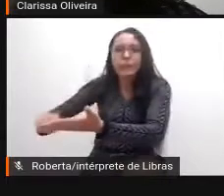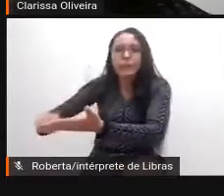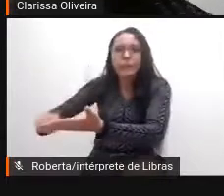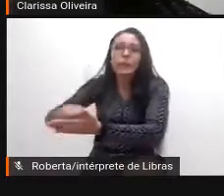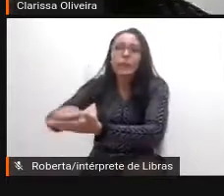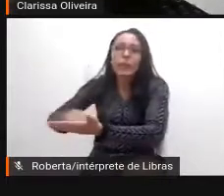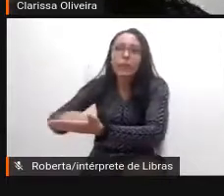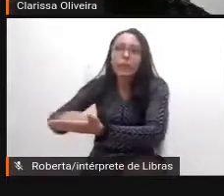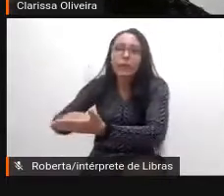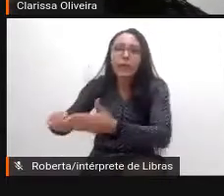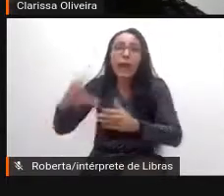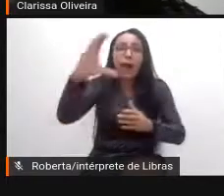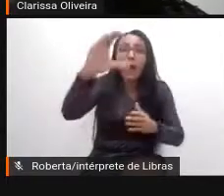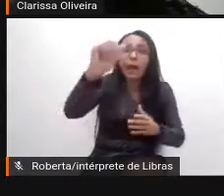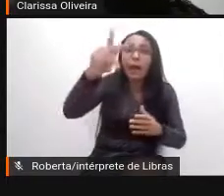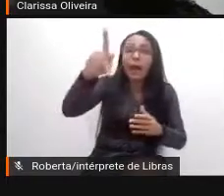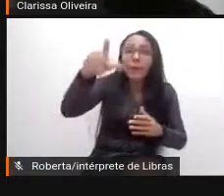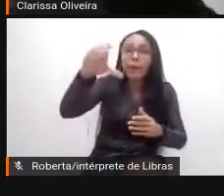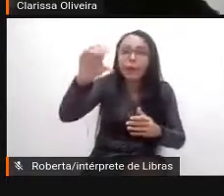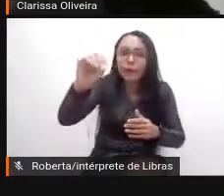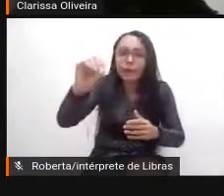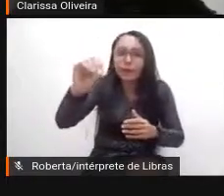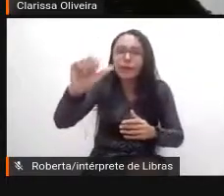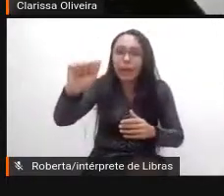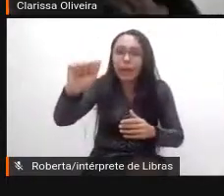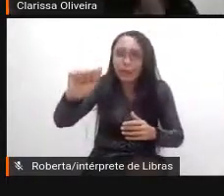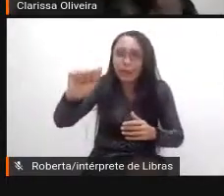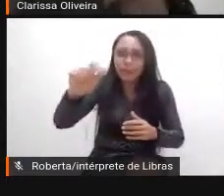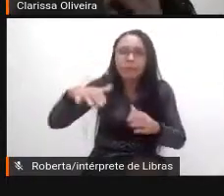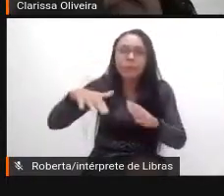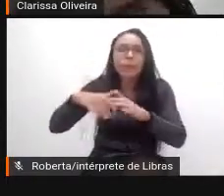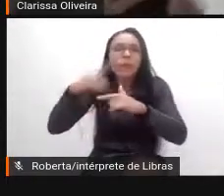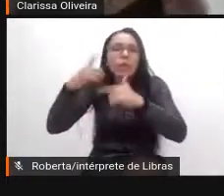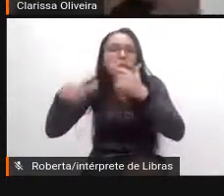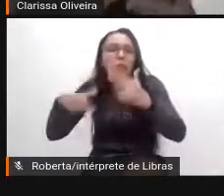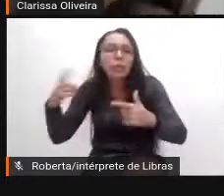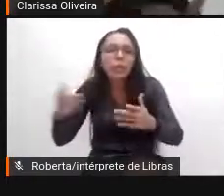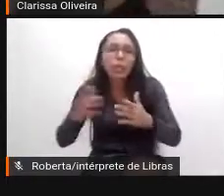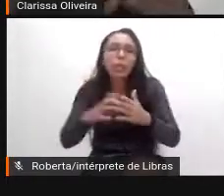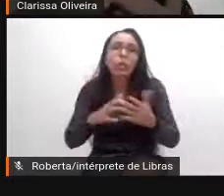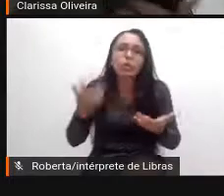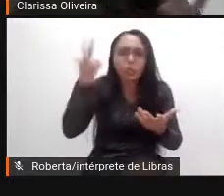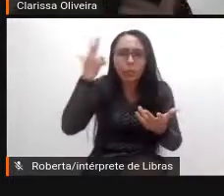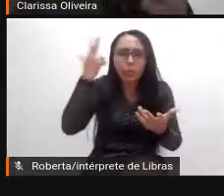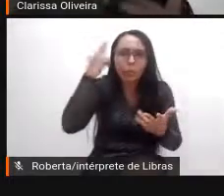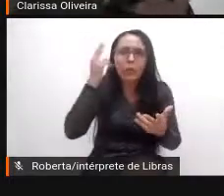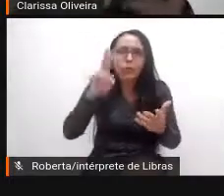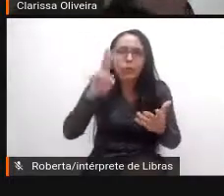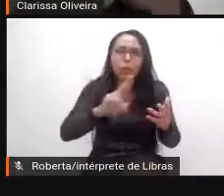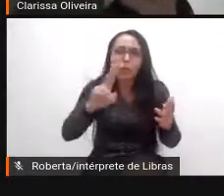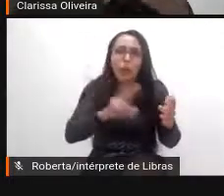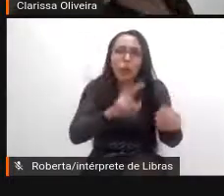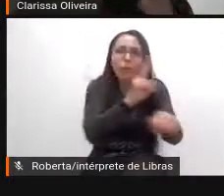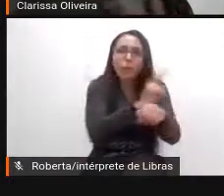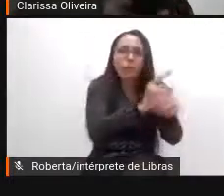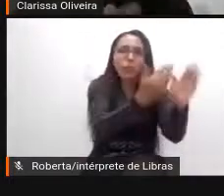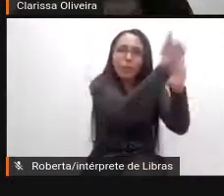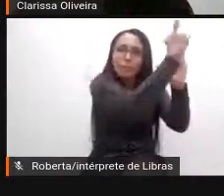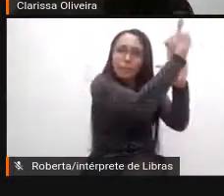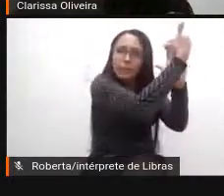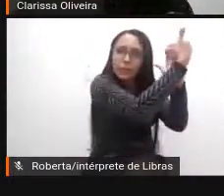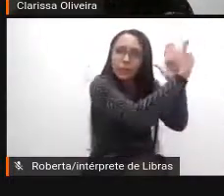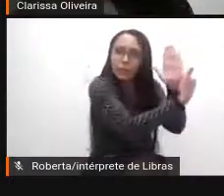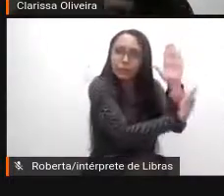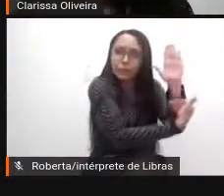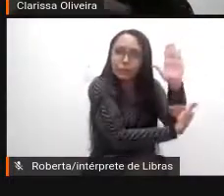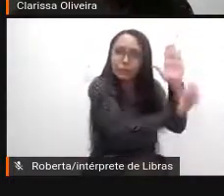danificar o seu celular. E também, geralmente, a gente usa essas películas protetoras. Aqui, meu celular tem uma película,